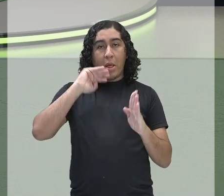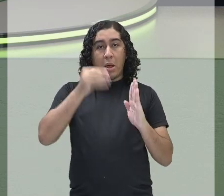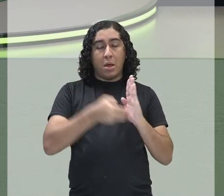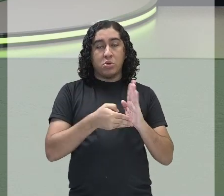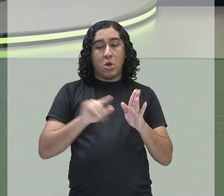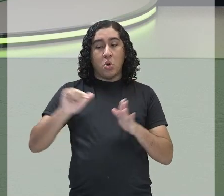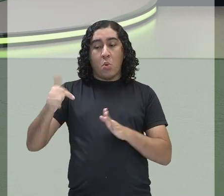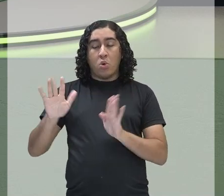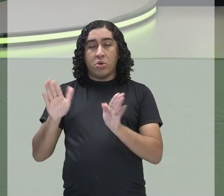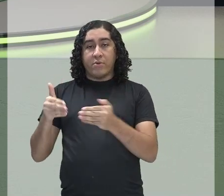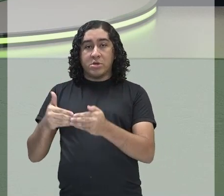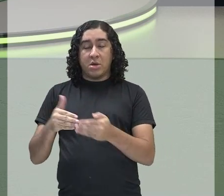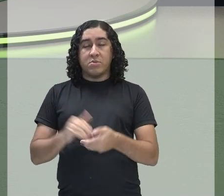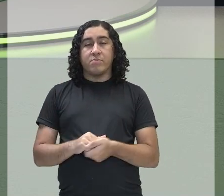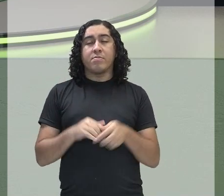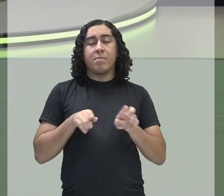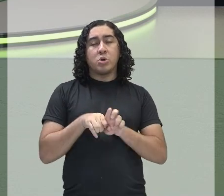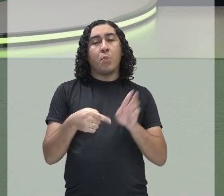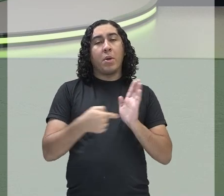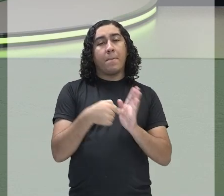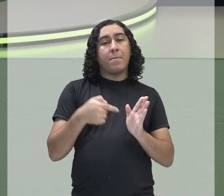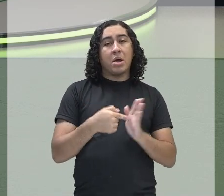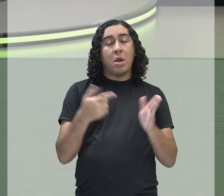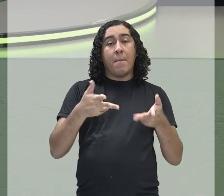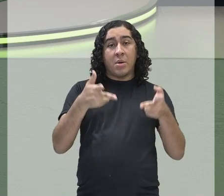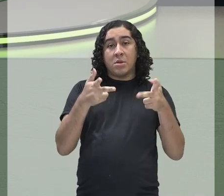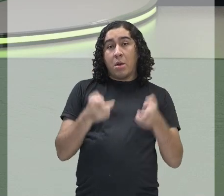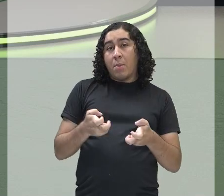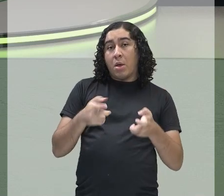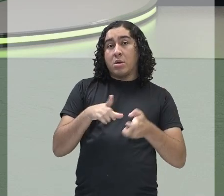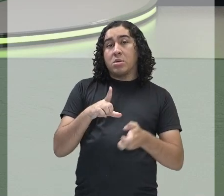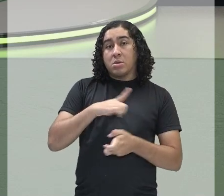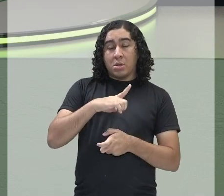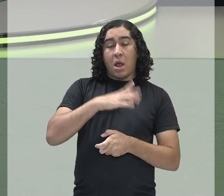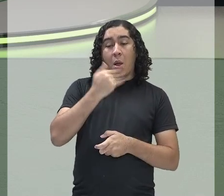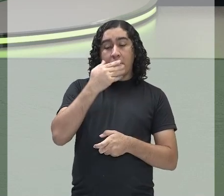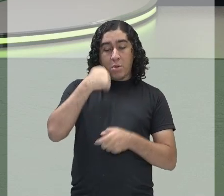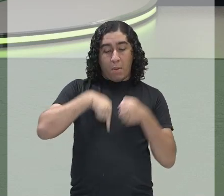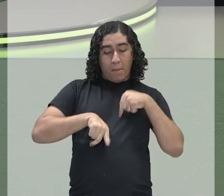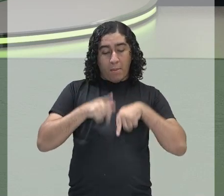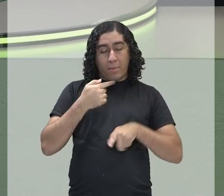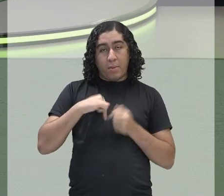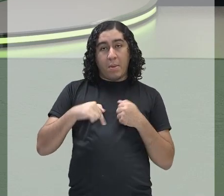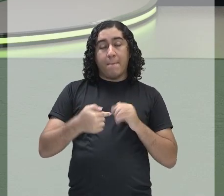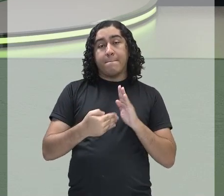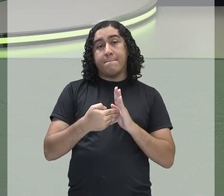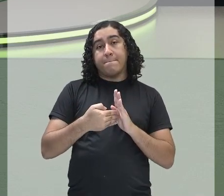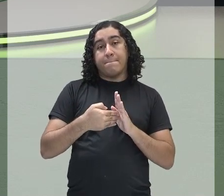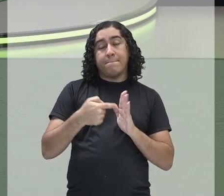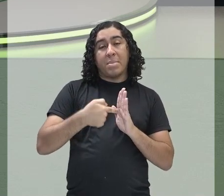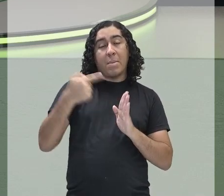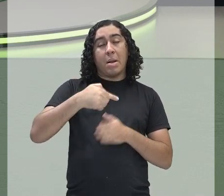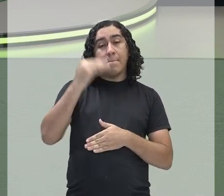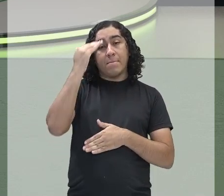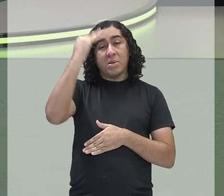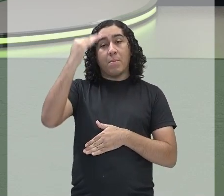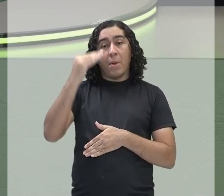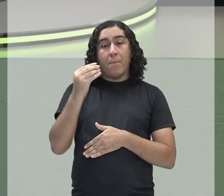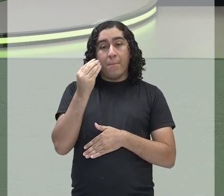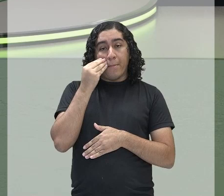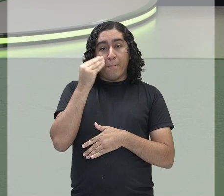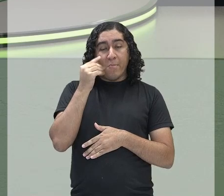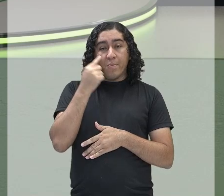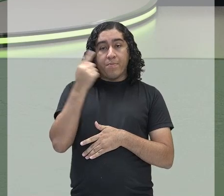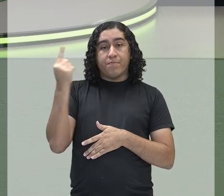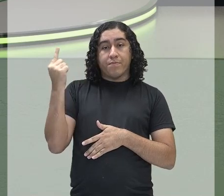para a gente observar o sistema digestório completo, a gente identifica aqui as suas principais partes, né? Olha